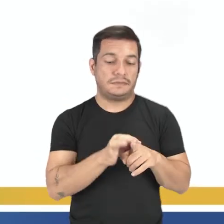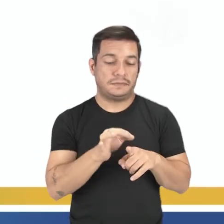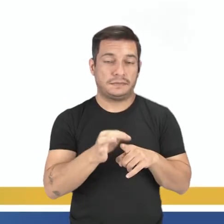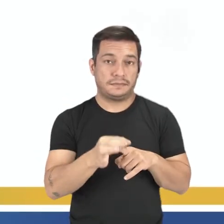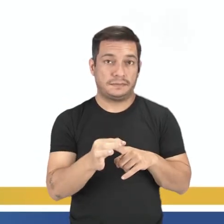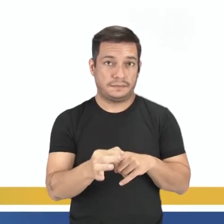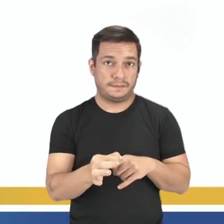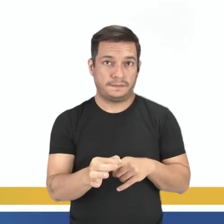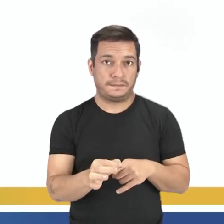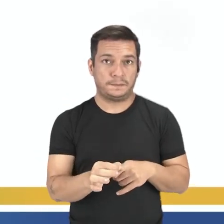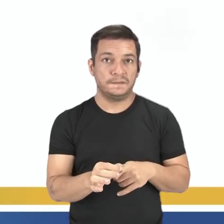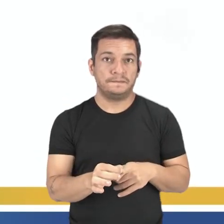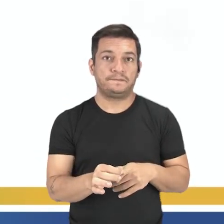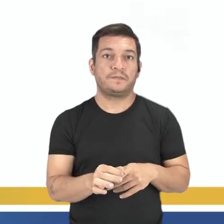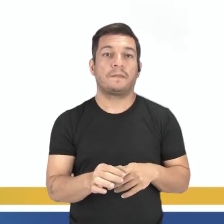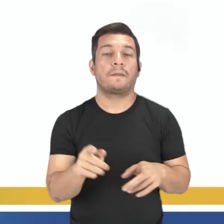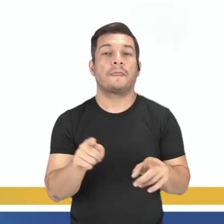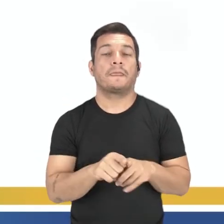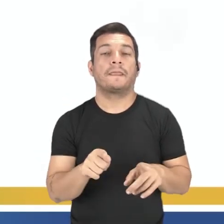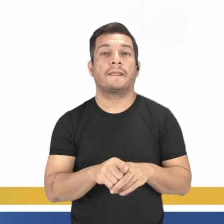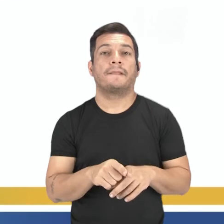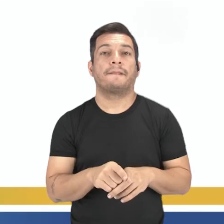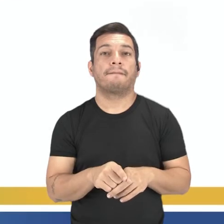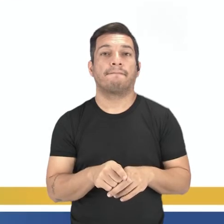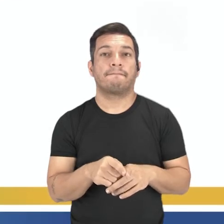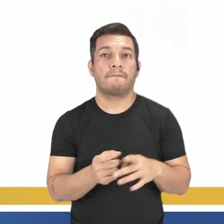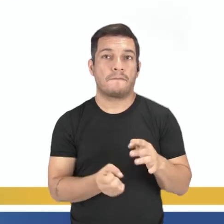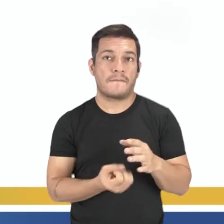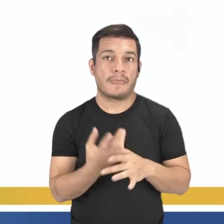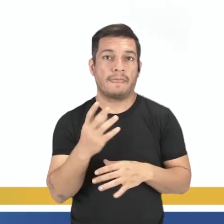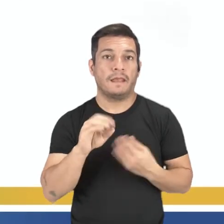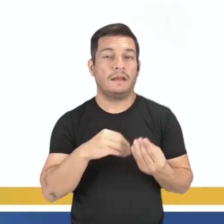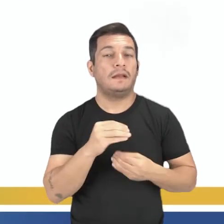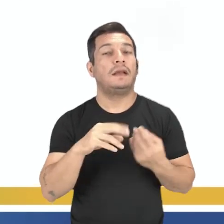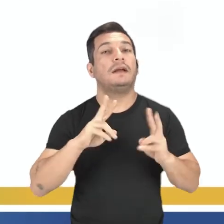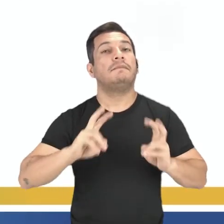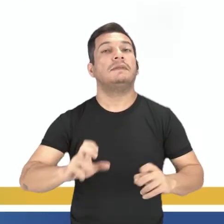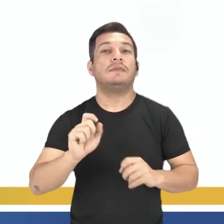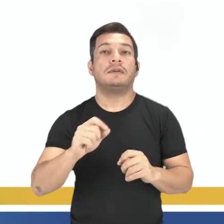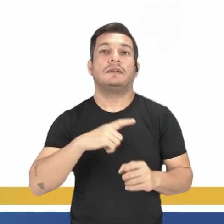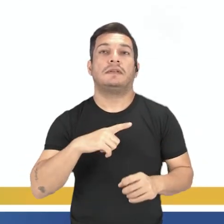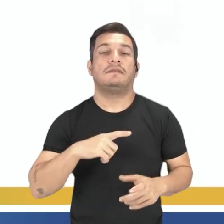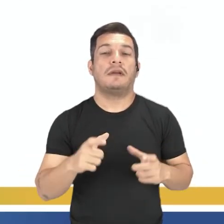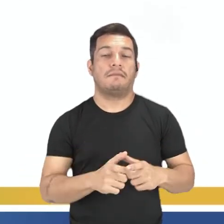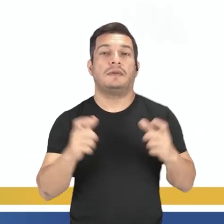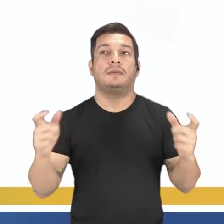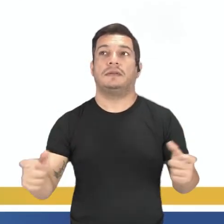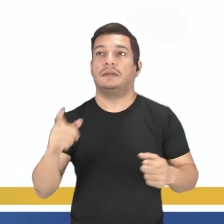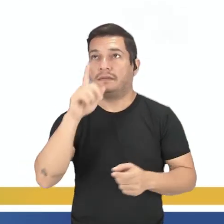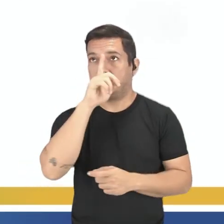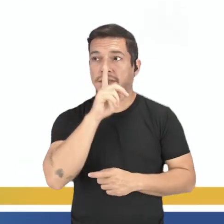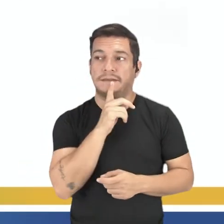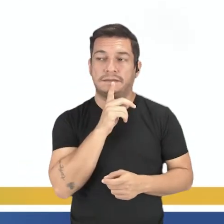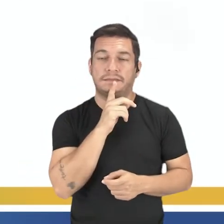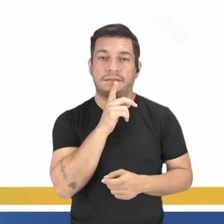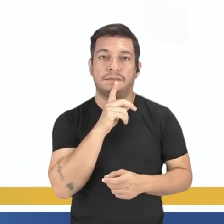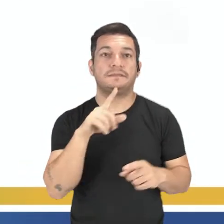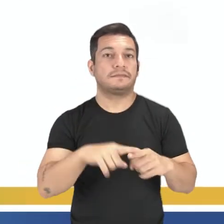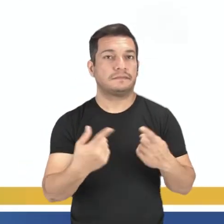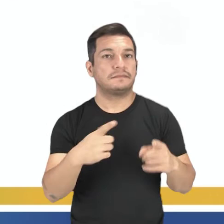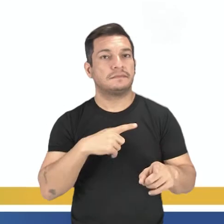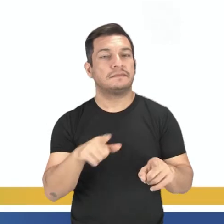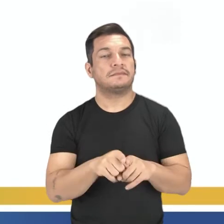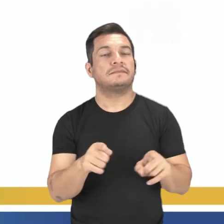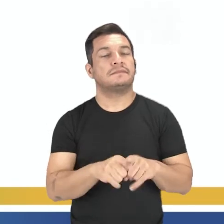ervilhas, e fruto dessa reprodução, ele identificou que teve uma grande maioria amarelo, mas teve também